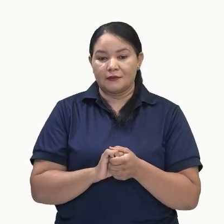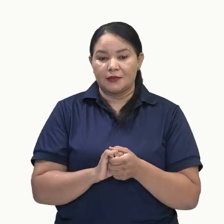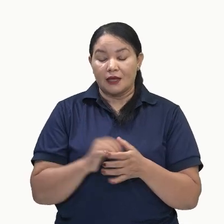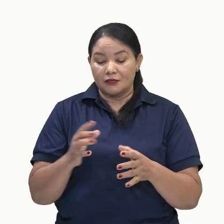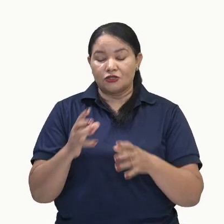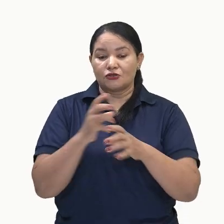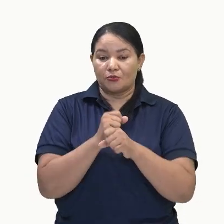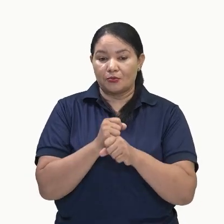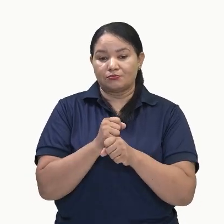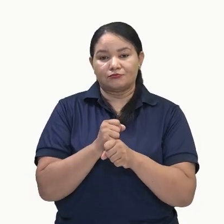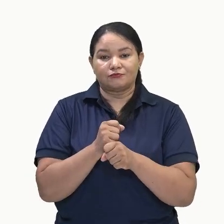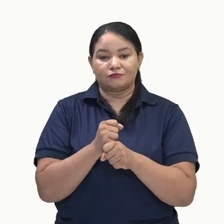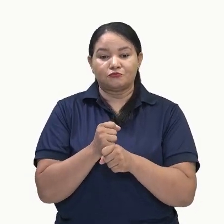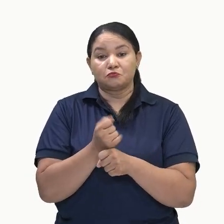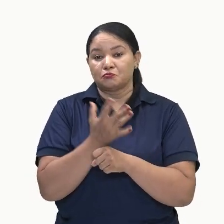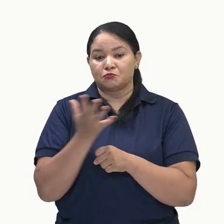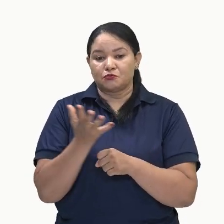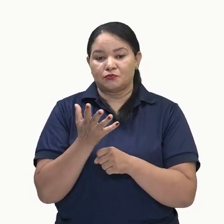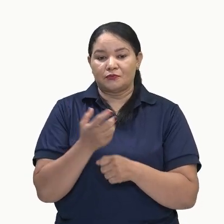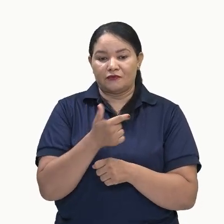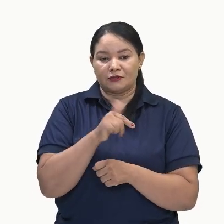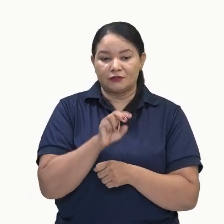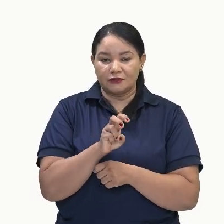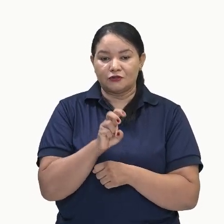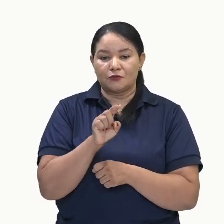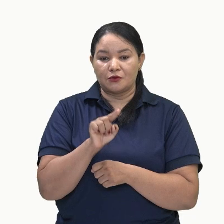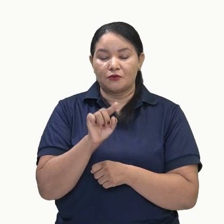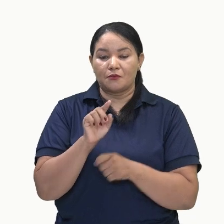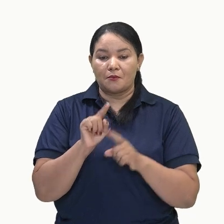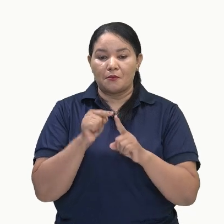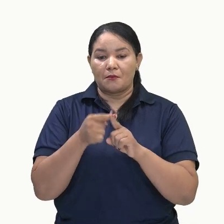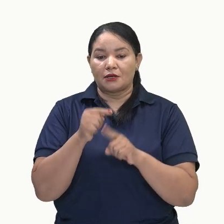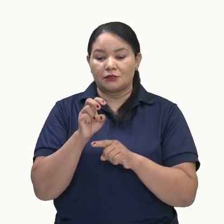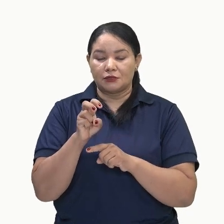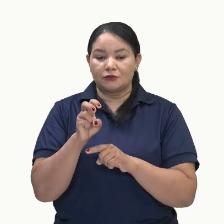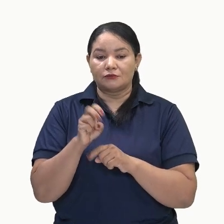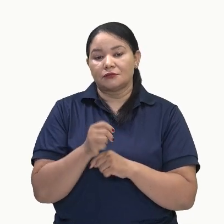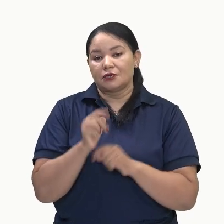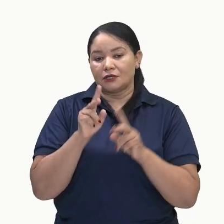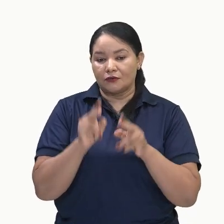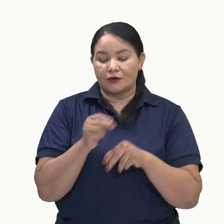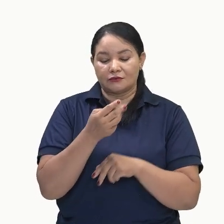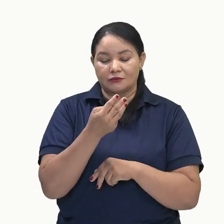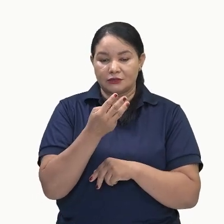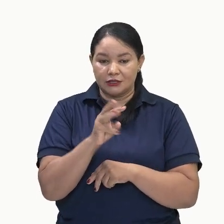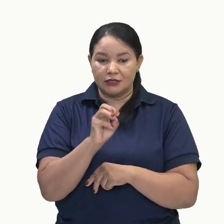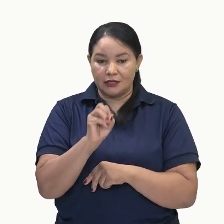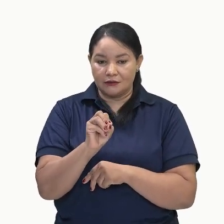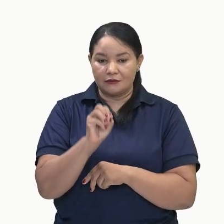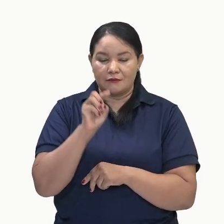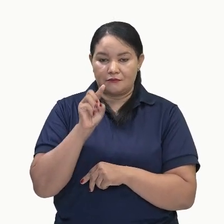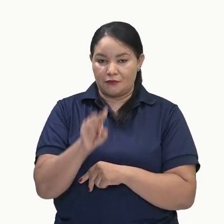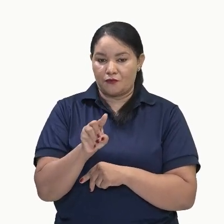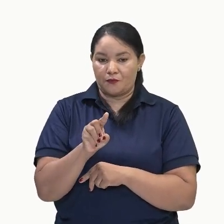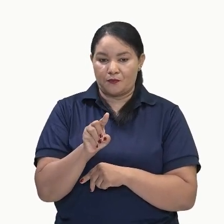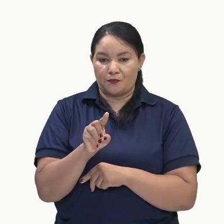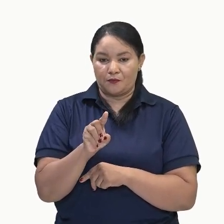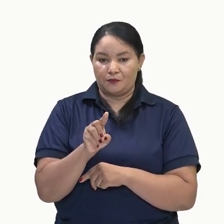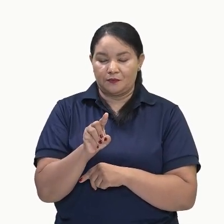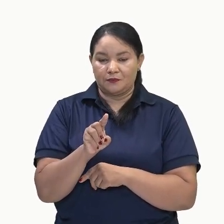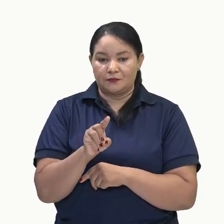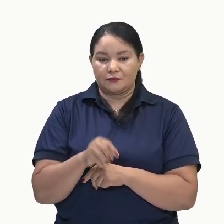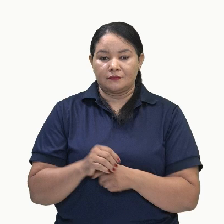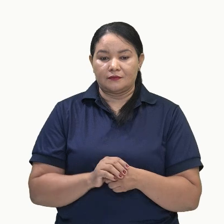E aí é só fazer a conta. 25 mil mais 5 mil, nós temos um total de 30 mil. 30